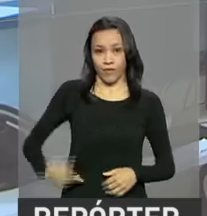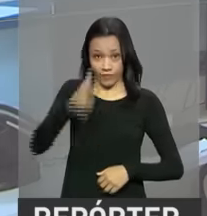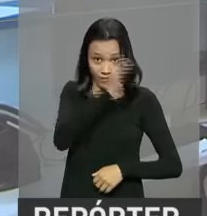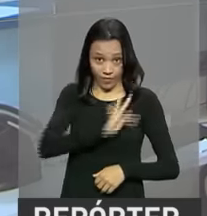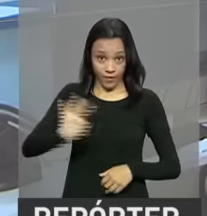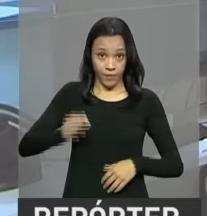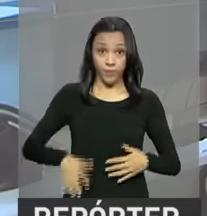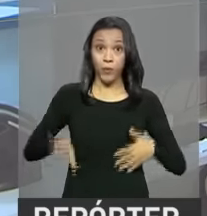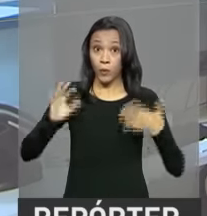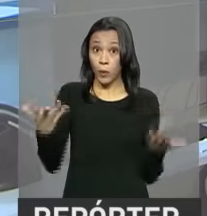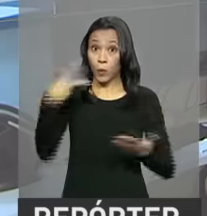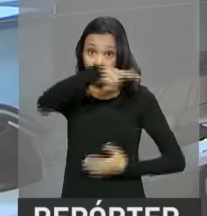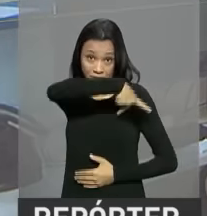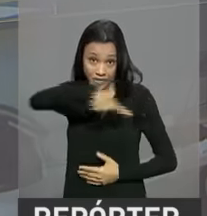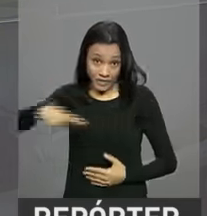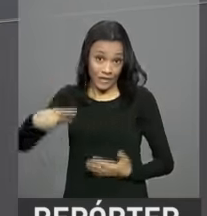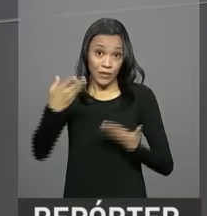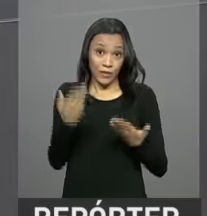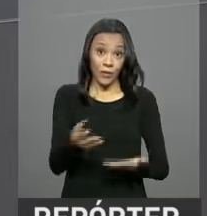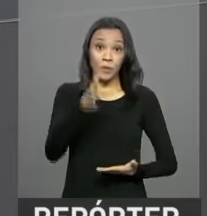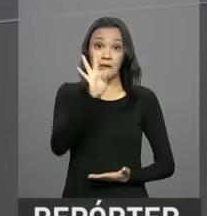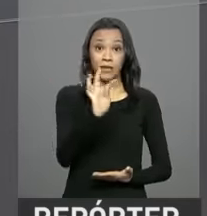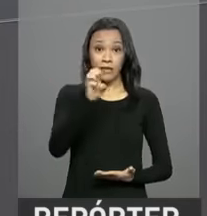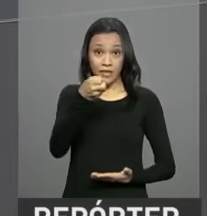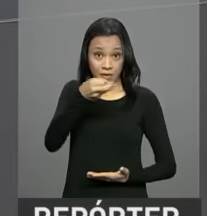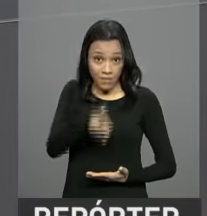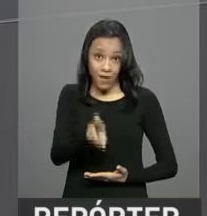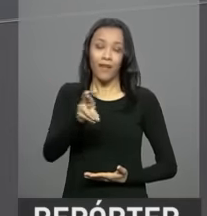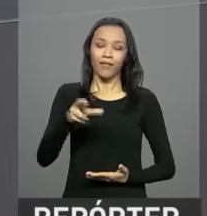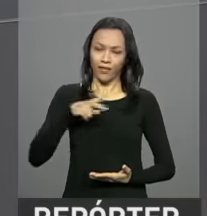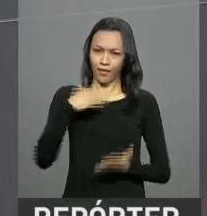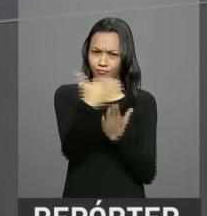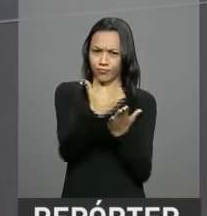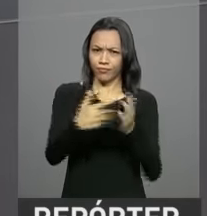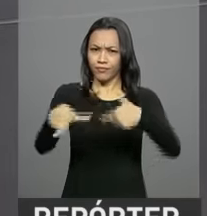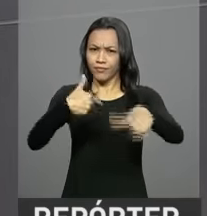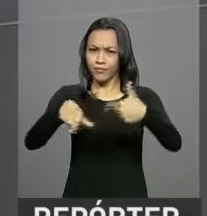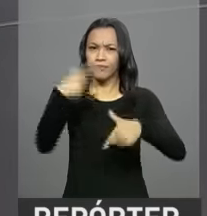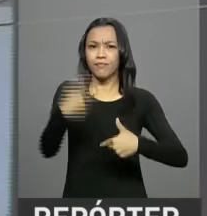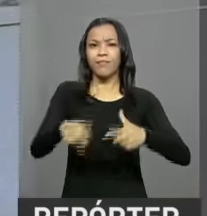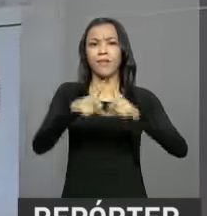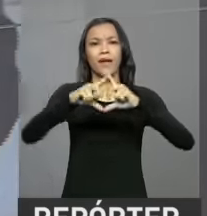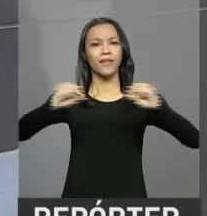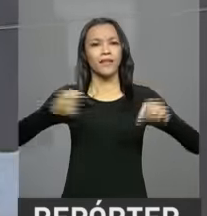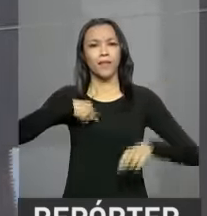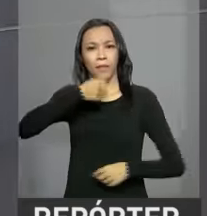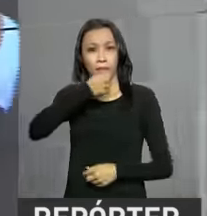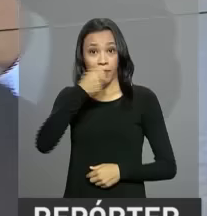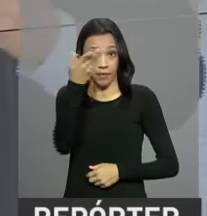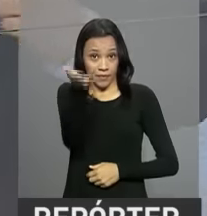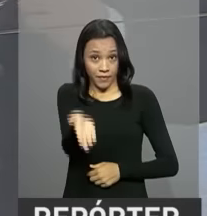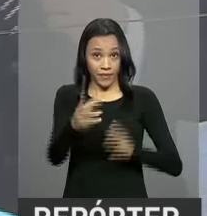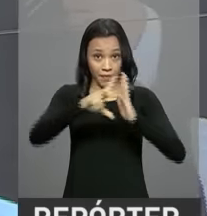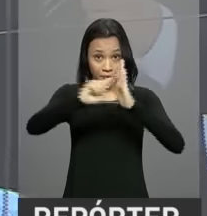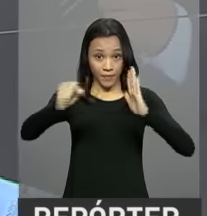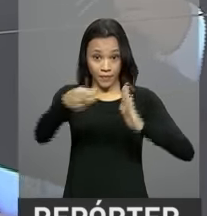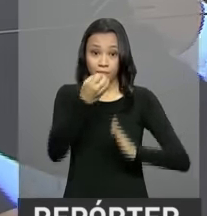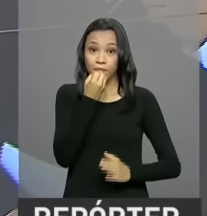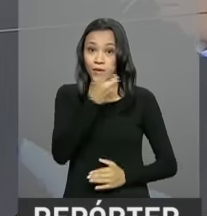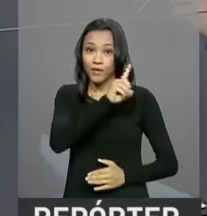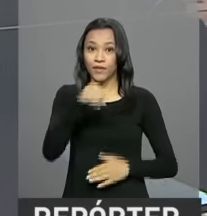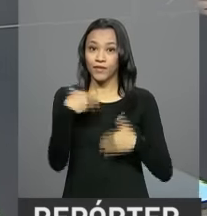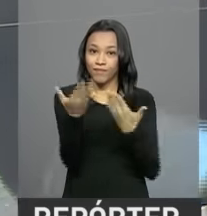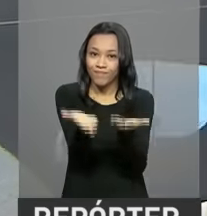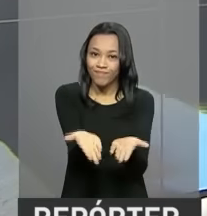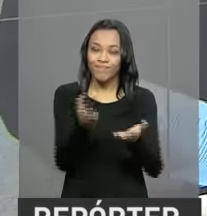presidente interino Michel Temer tem agenda em Brasília ao vivo João Pedro Neto tem as informações lá do Palácio do Planalto Olá João Pedro bom dia para